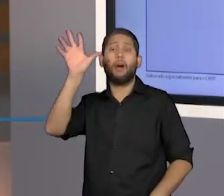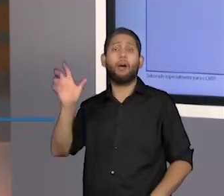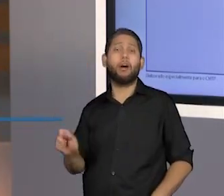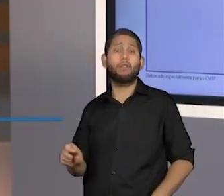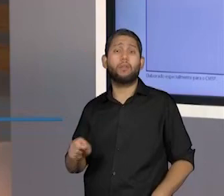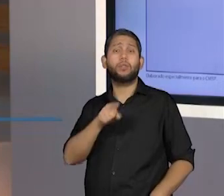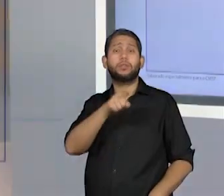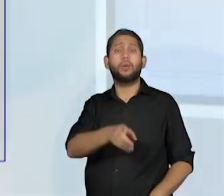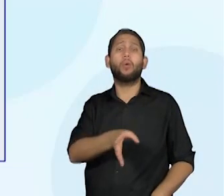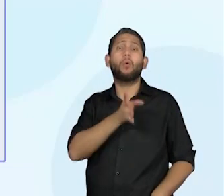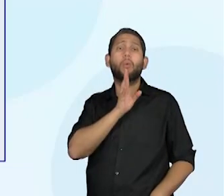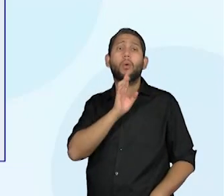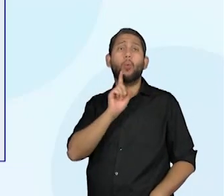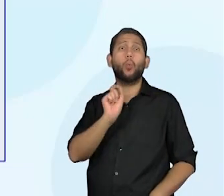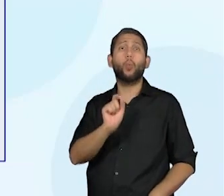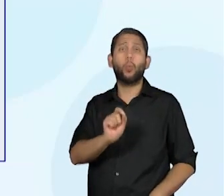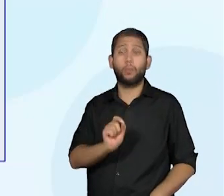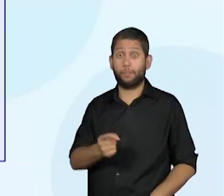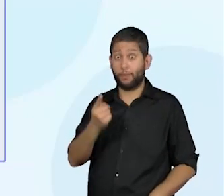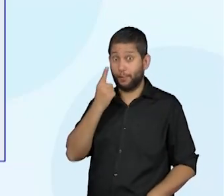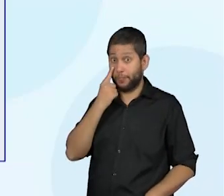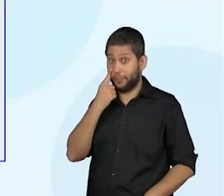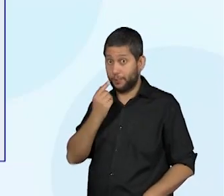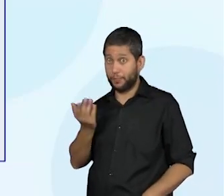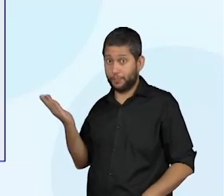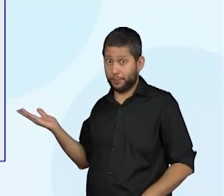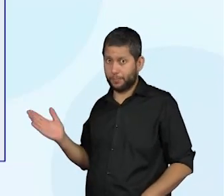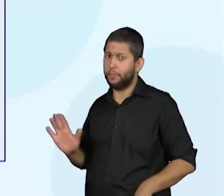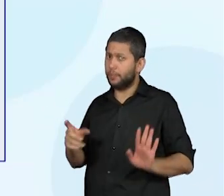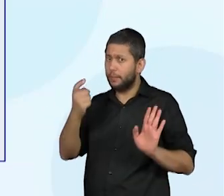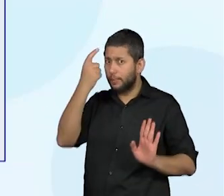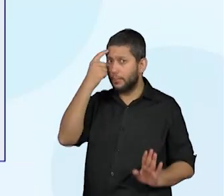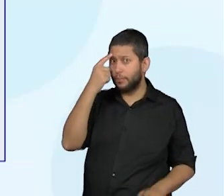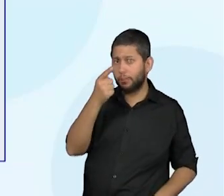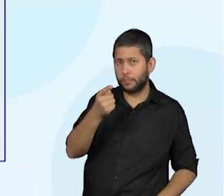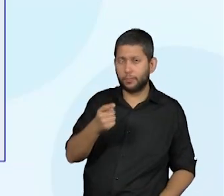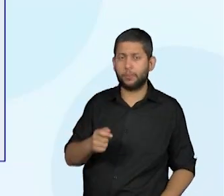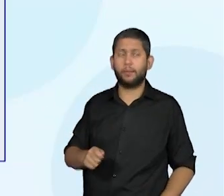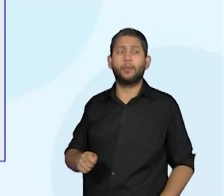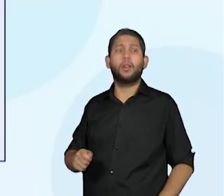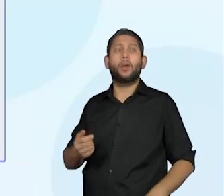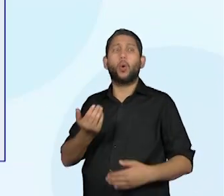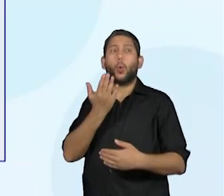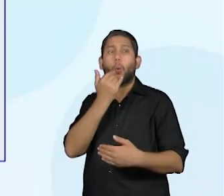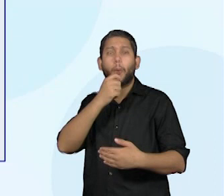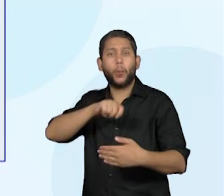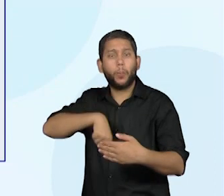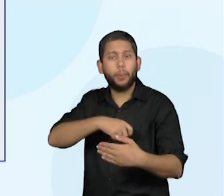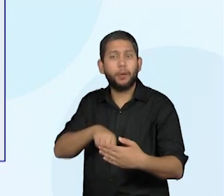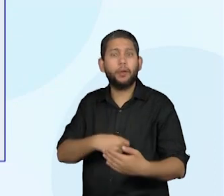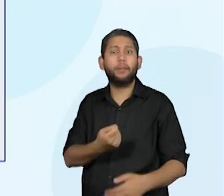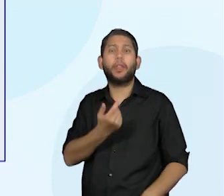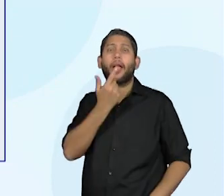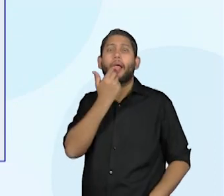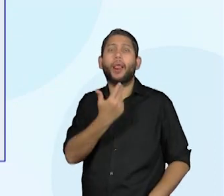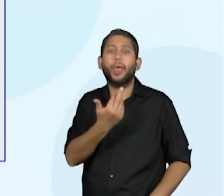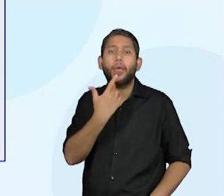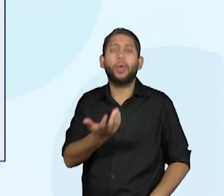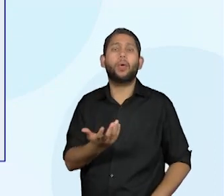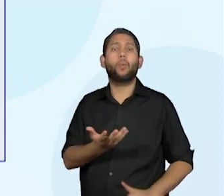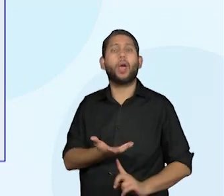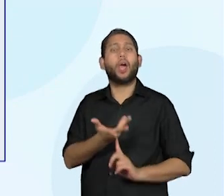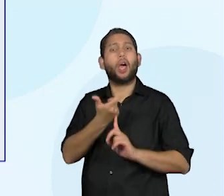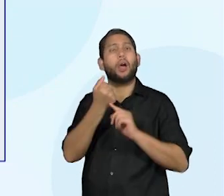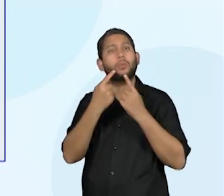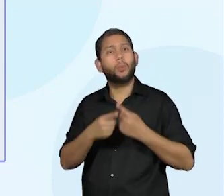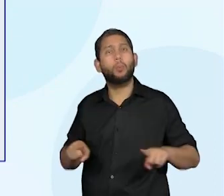aqui na tela. Então, pensa aí, quais foram as contribuições na culinária, no idioma, na arte e na